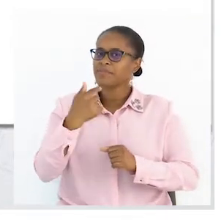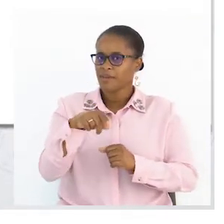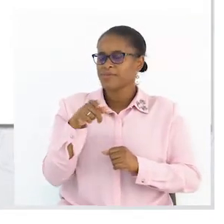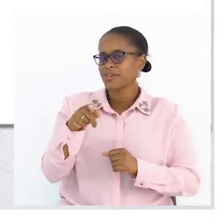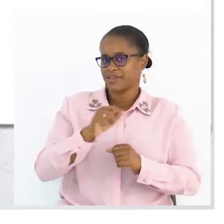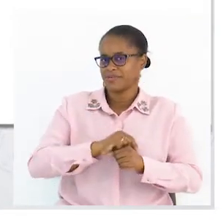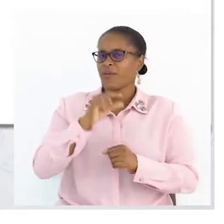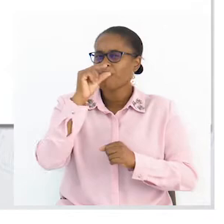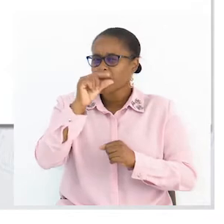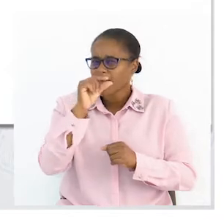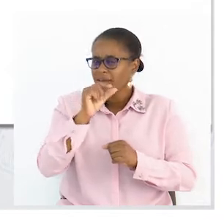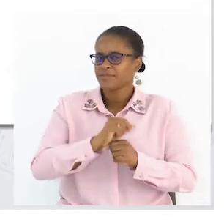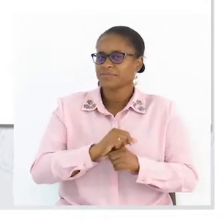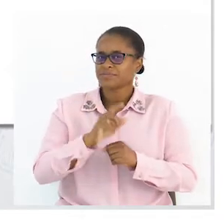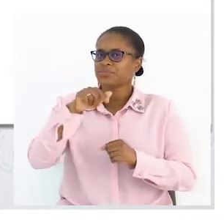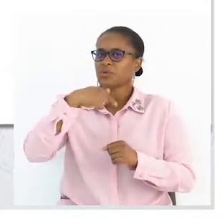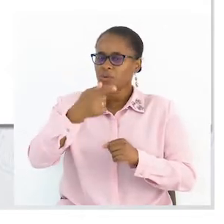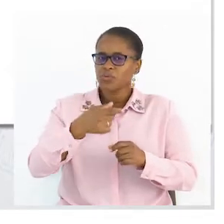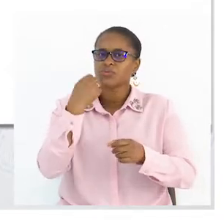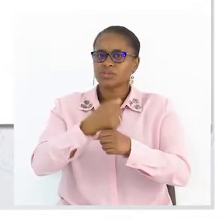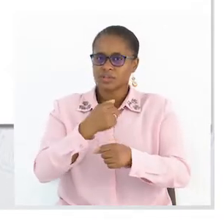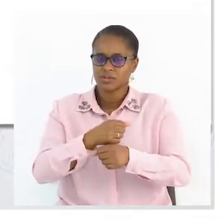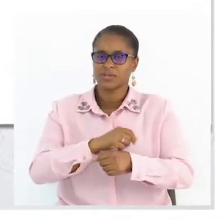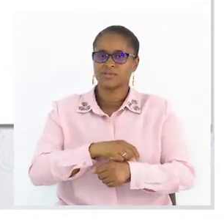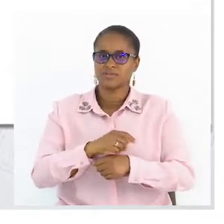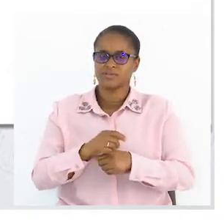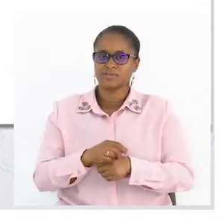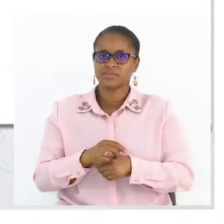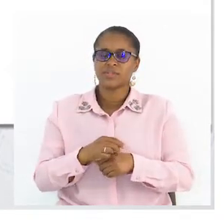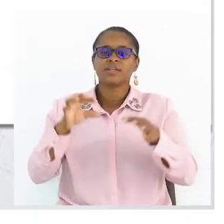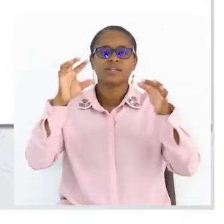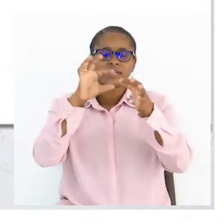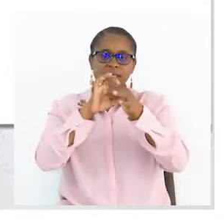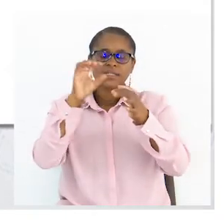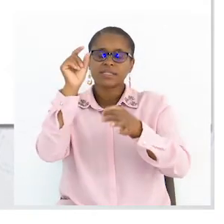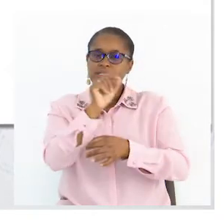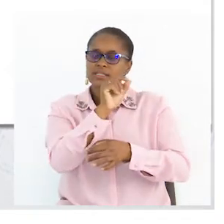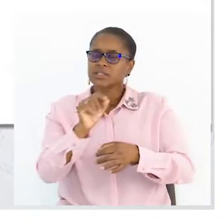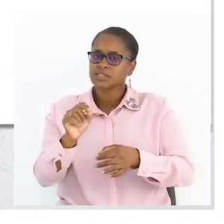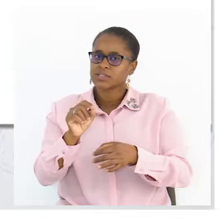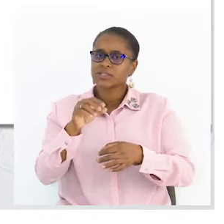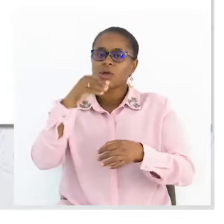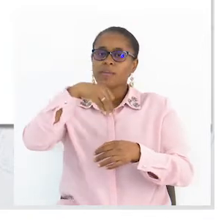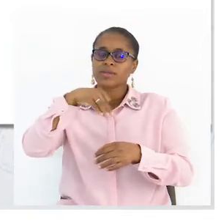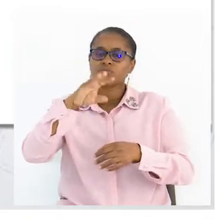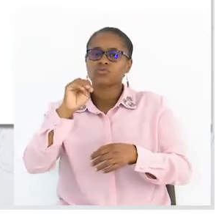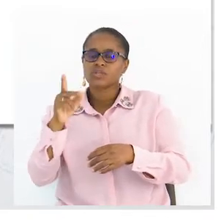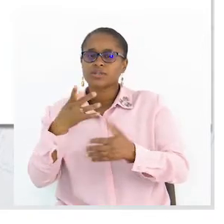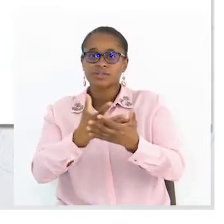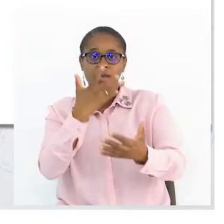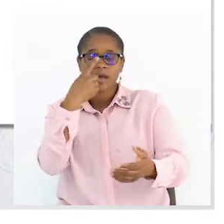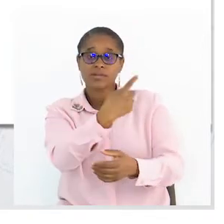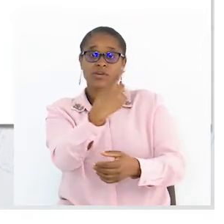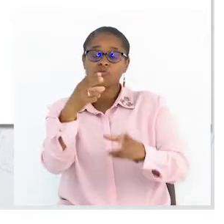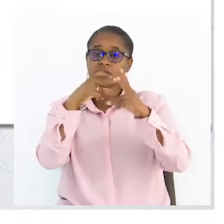aqui um pequeno outro exercício, melhor dizendo. Associa o predicativo do sujeito destacado de cada uma das